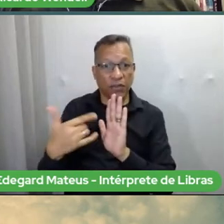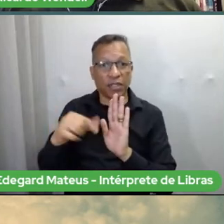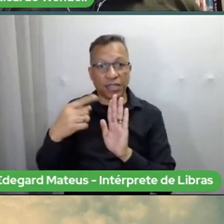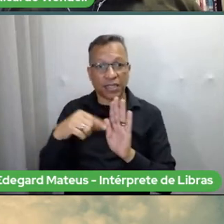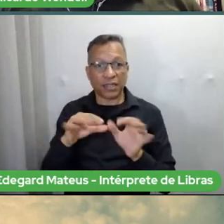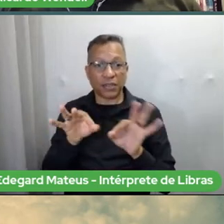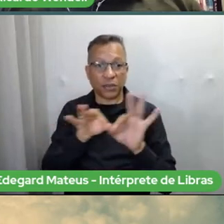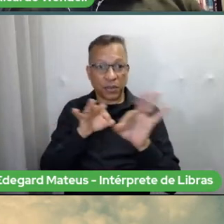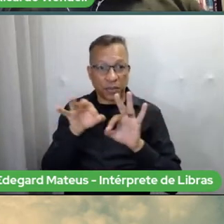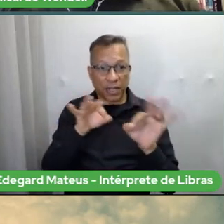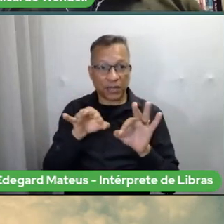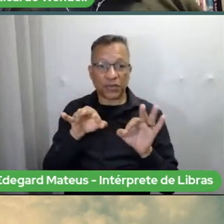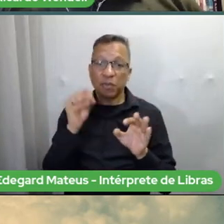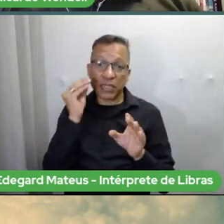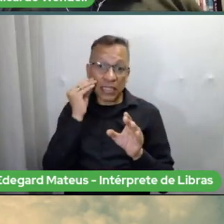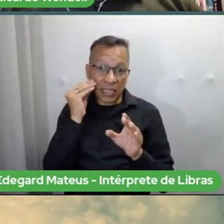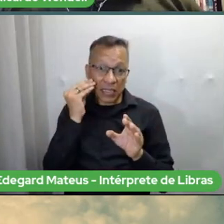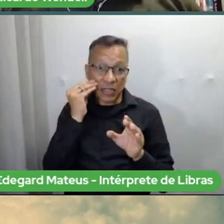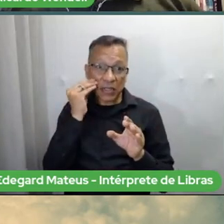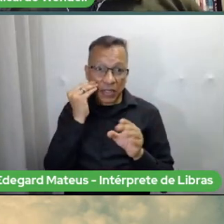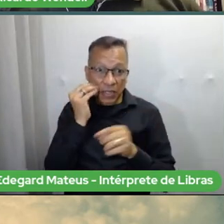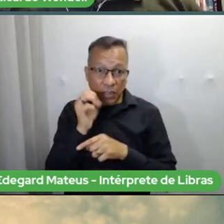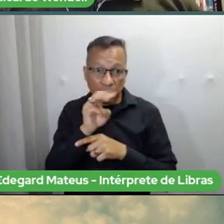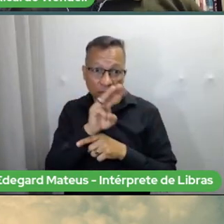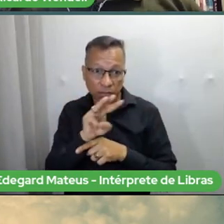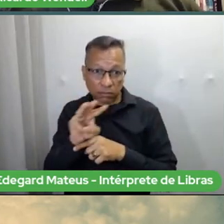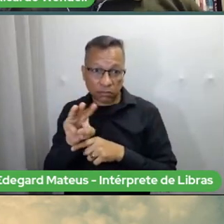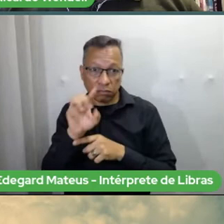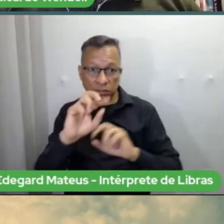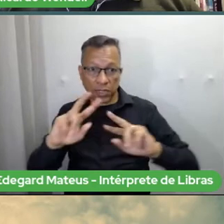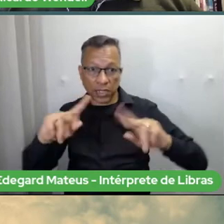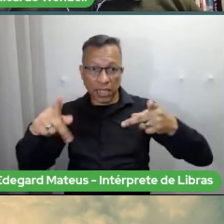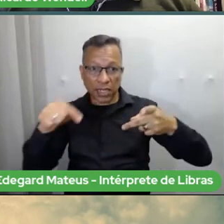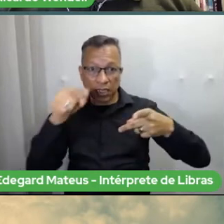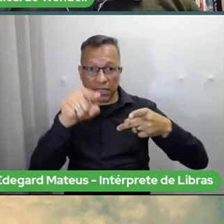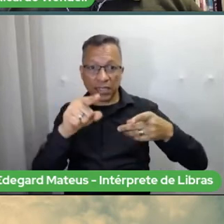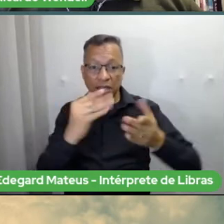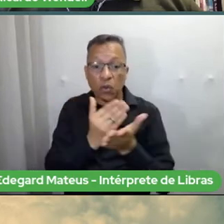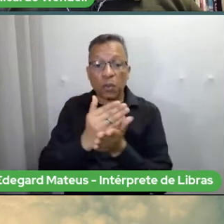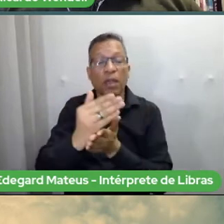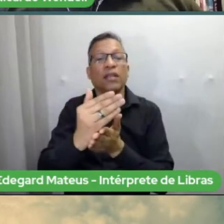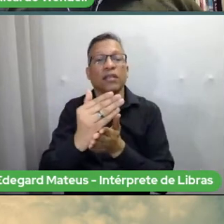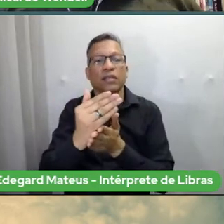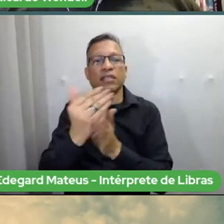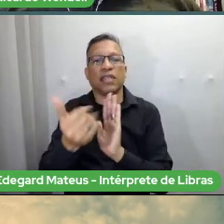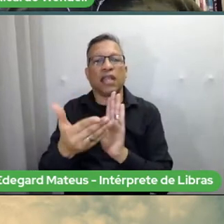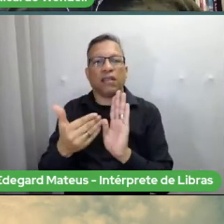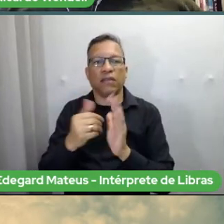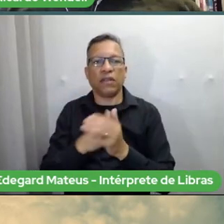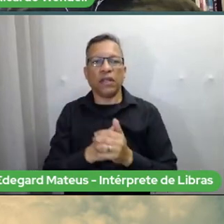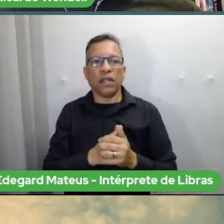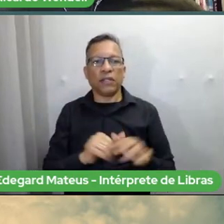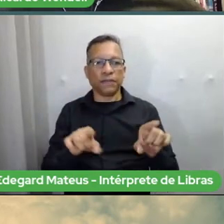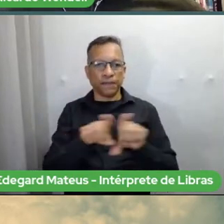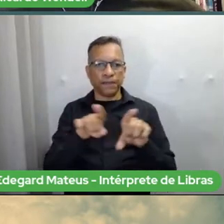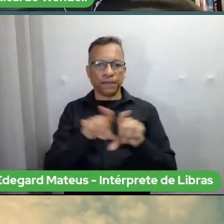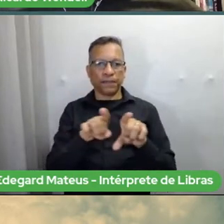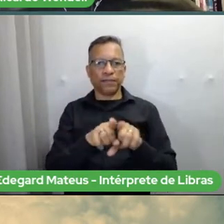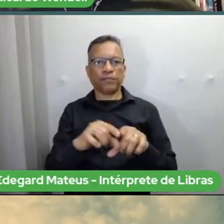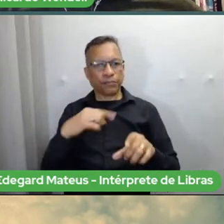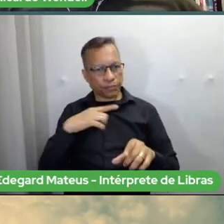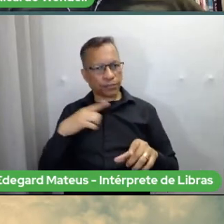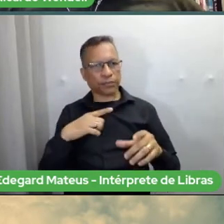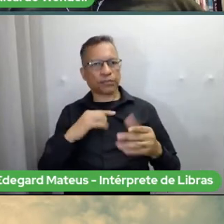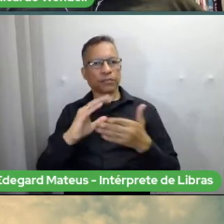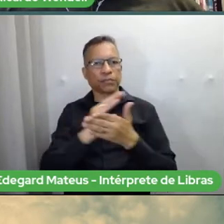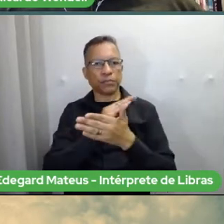tentar acessar esse link aqui e ter acesso à versão inicial do livro. E também nós temos algumas publicações relacionadas